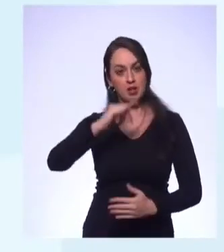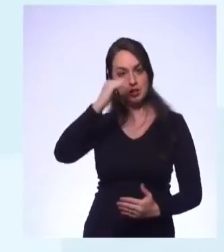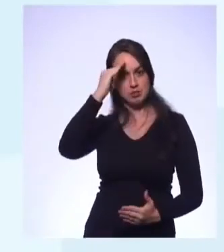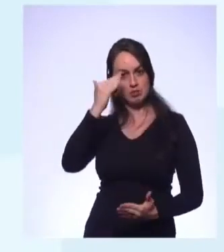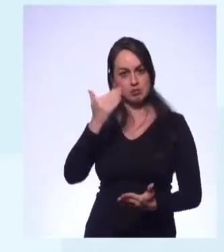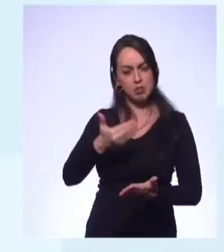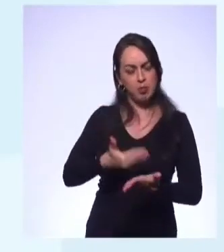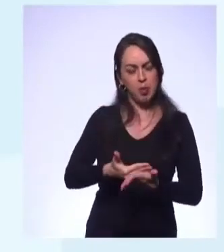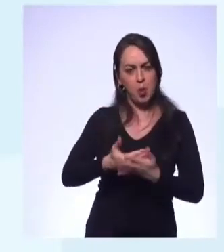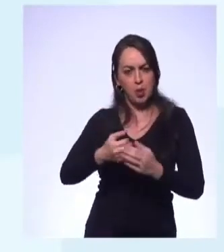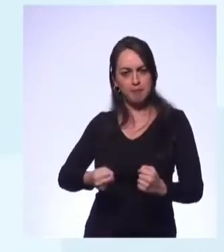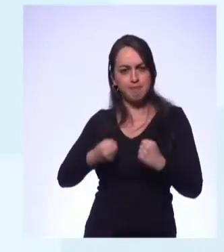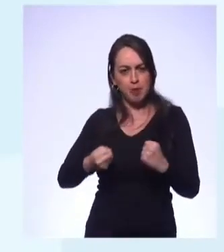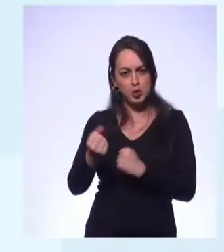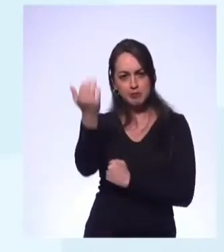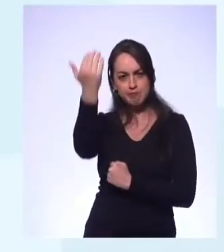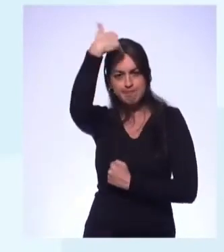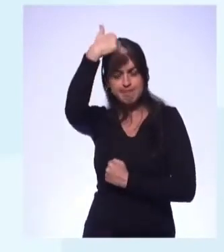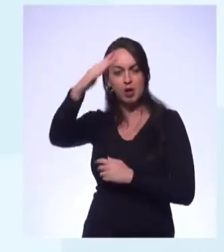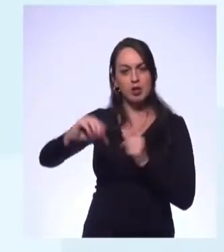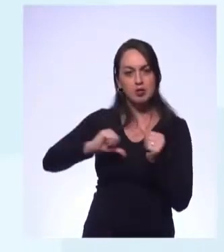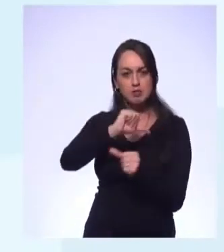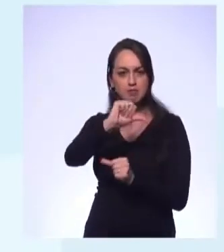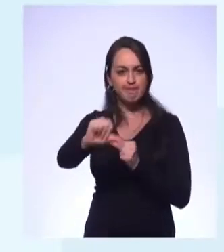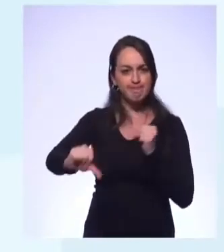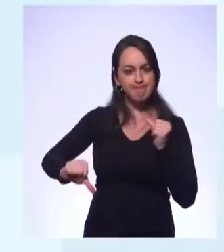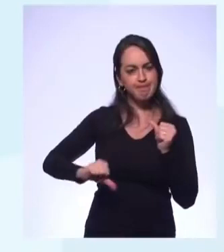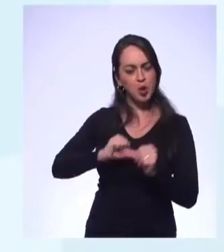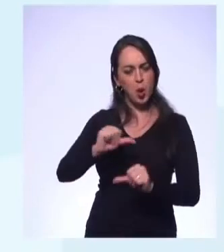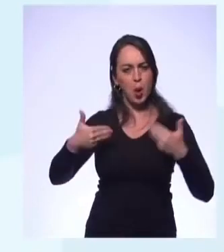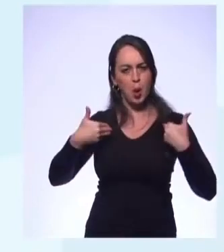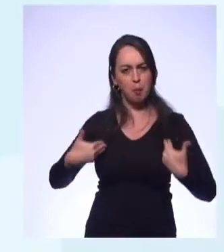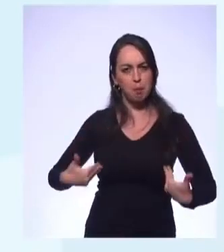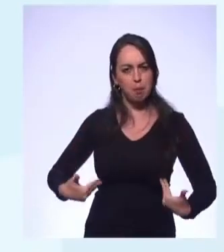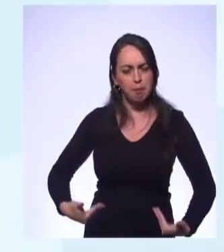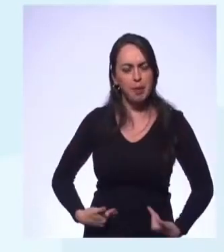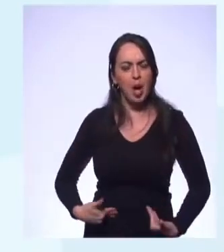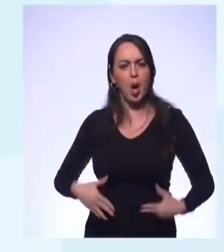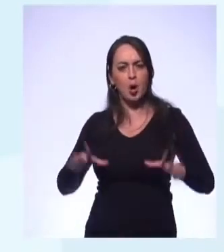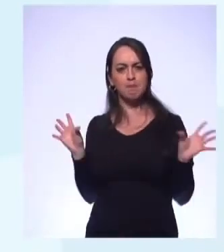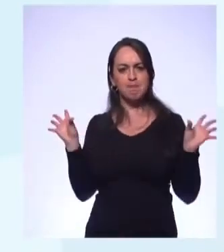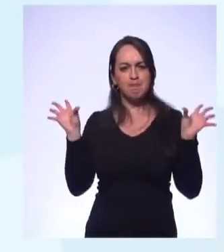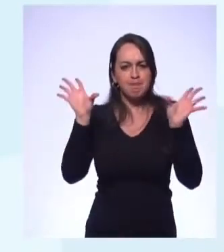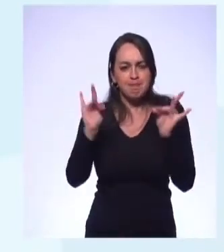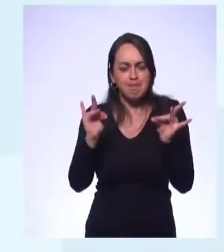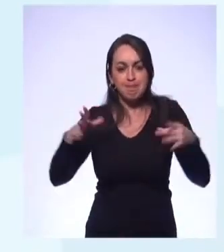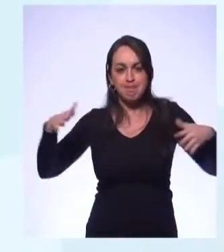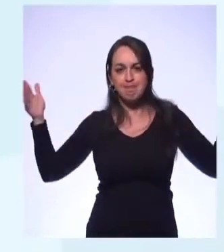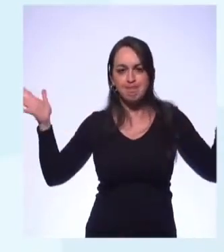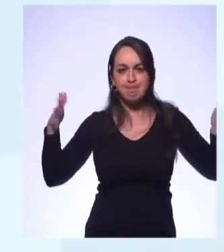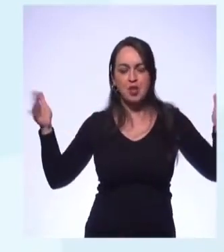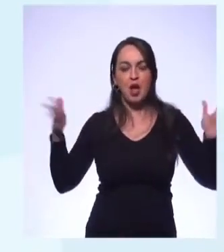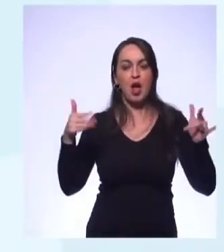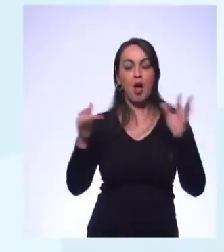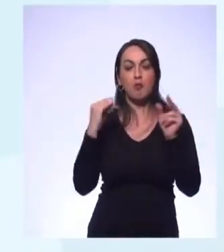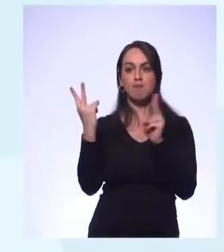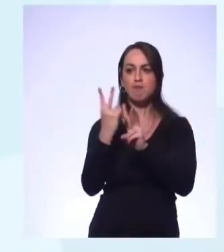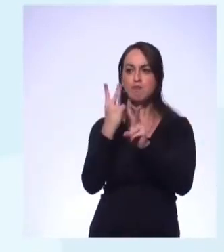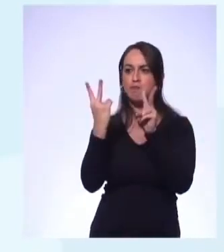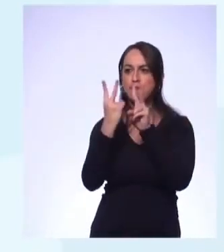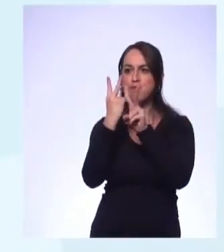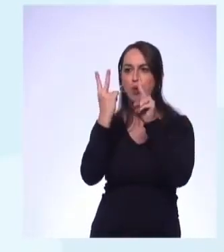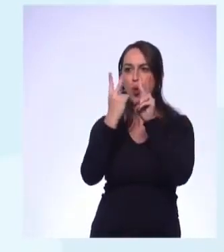Acreditar na força de dentro, mudar o comportamento, grudar nas asas do vento, valorizar